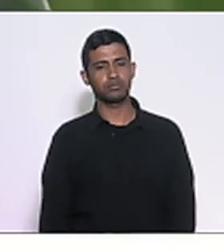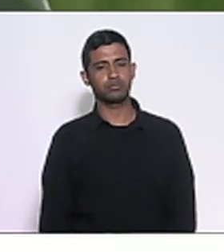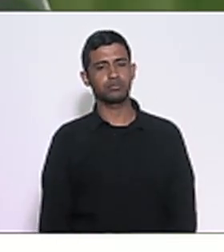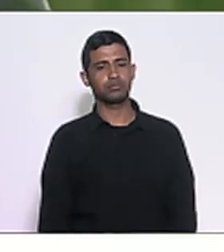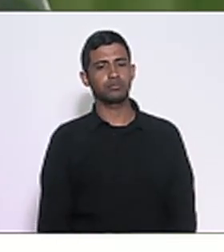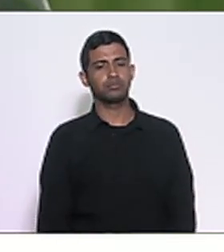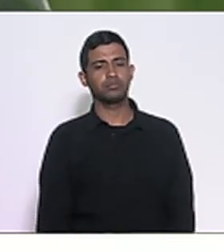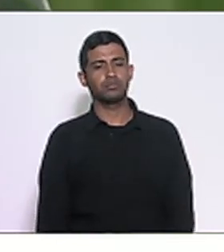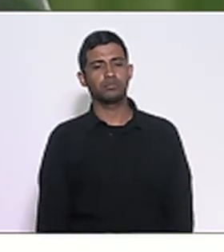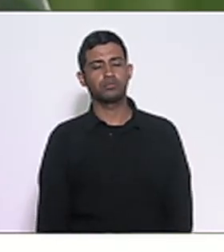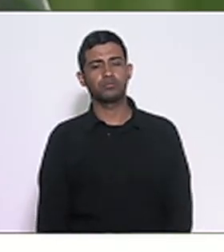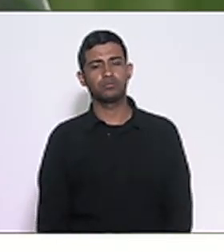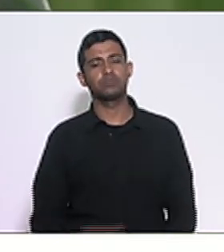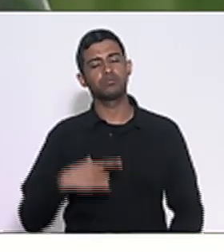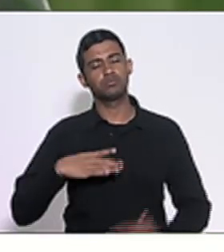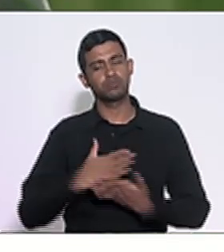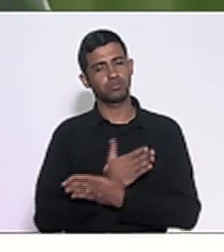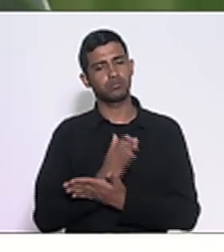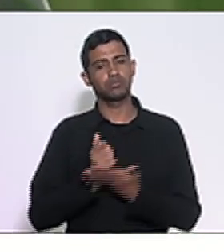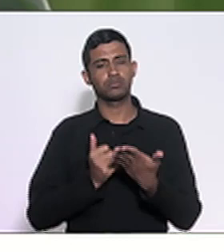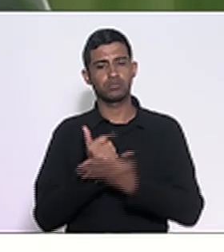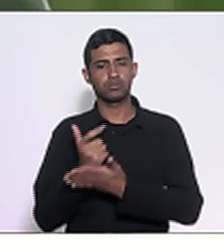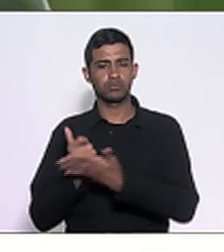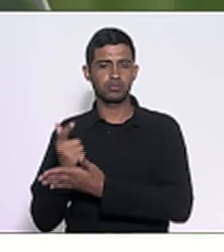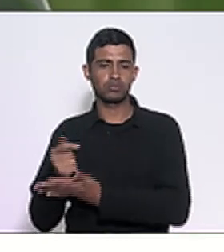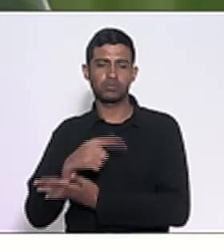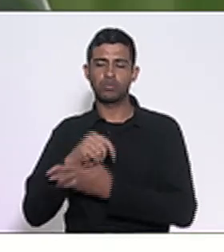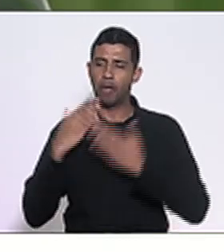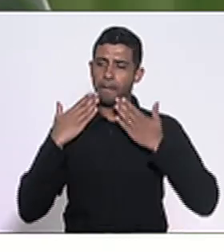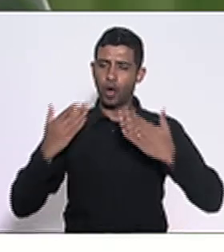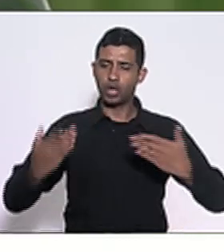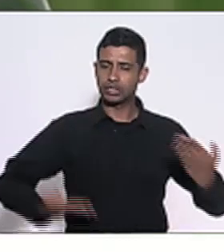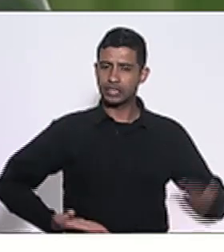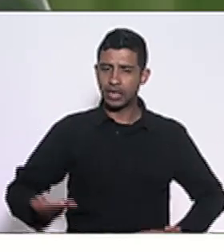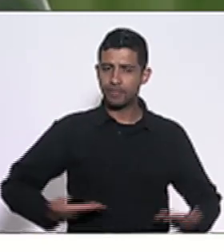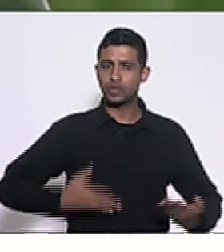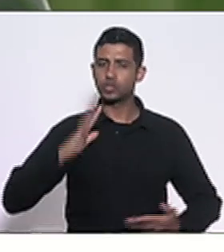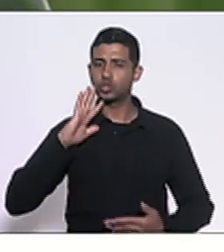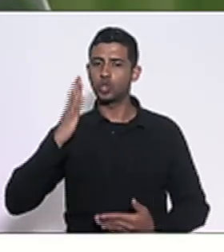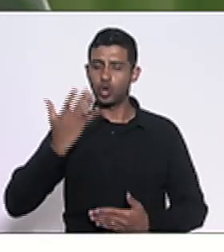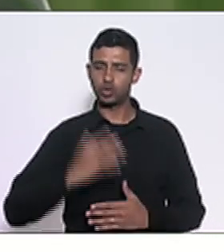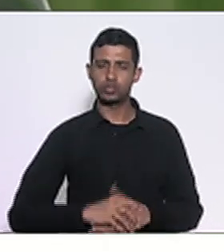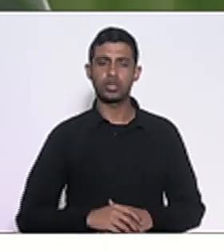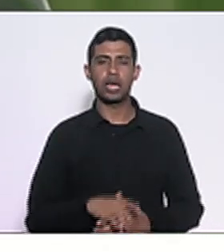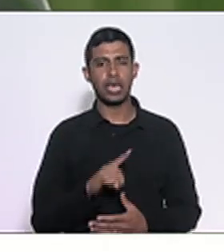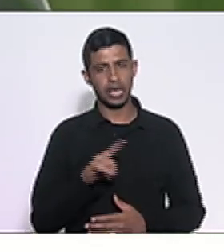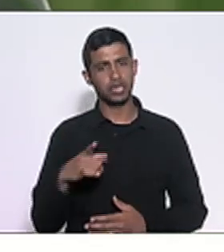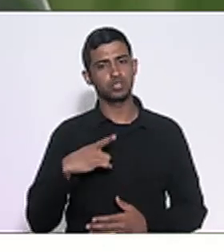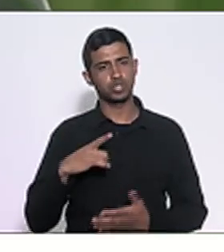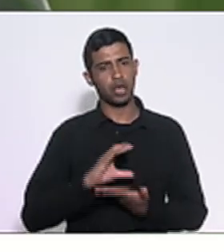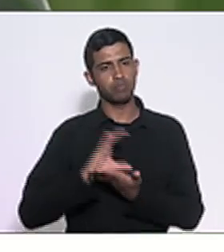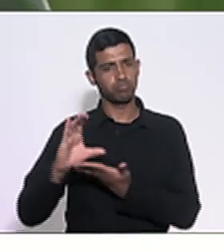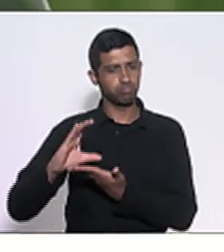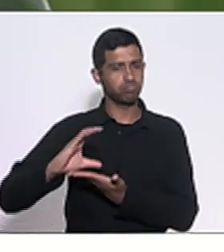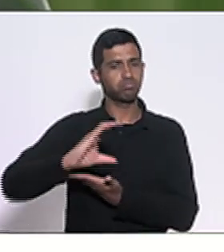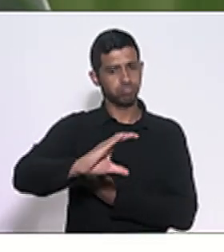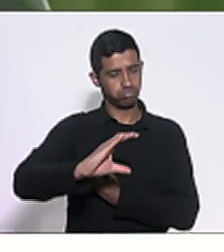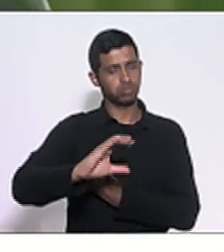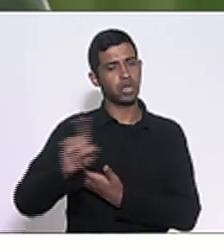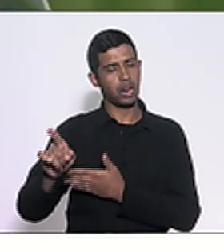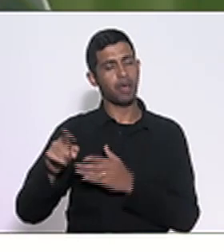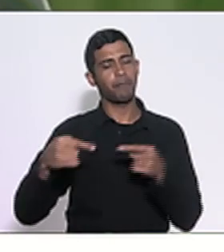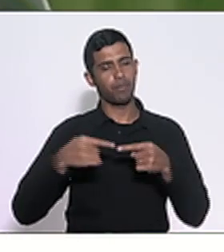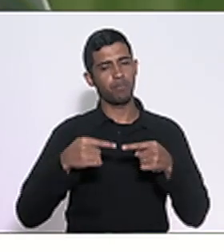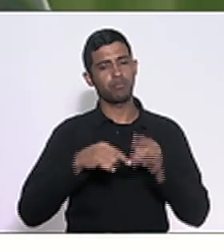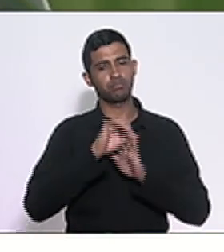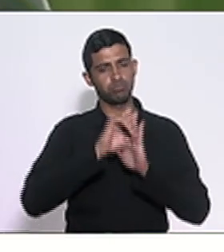chamar de clientes, né, para alguns órgãos do Estado, onde a gente presta serviços e soluções que nos fazem repasse e centralizações